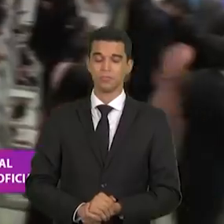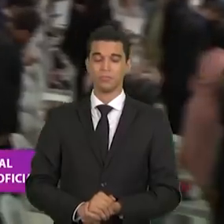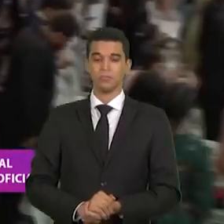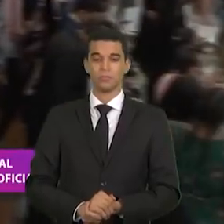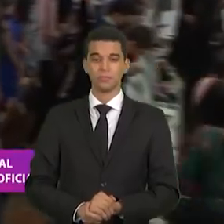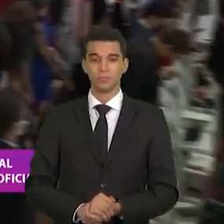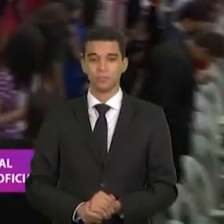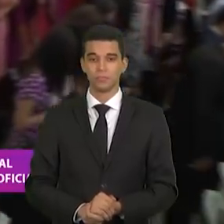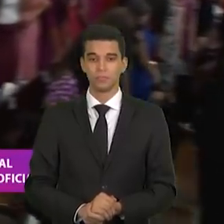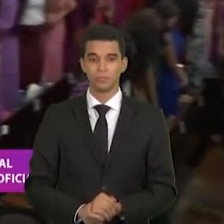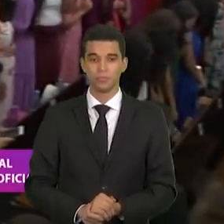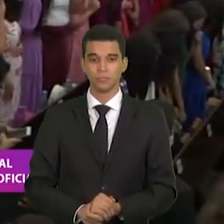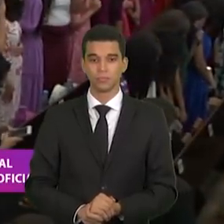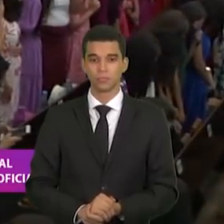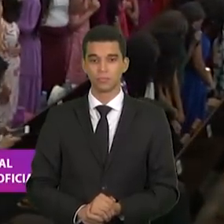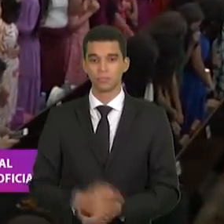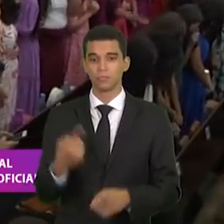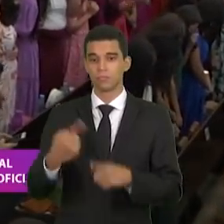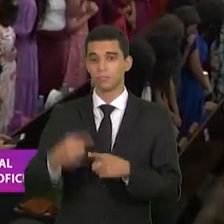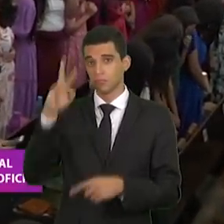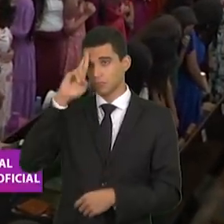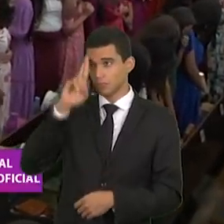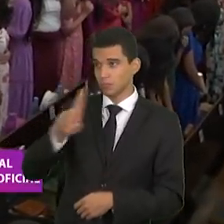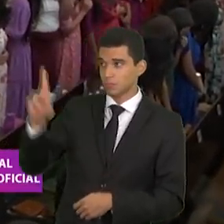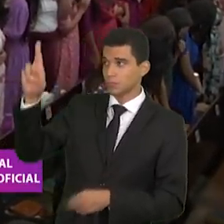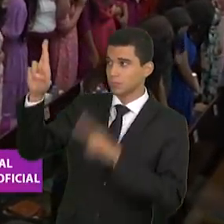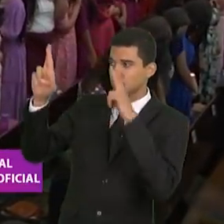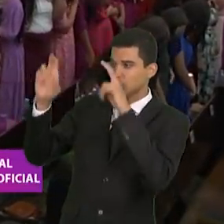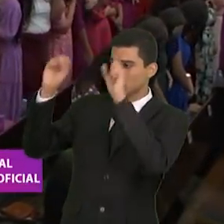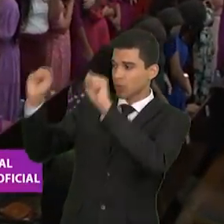A força do Senhor está vindo sobre nós aqui.